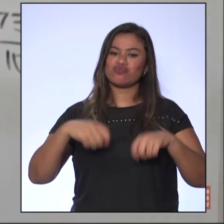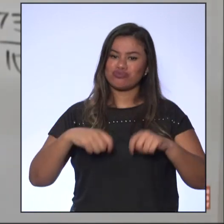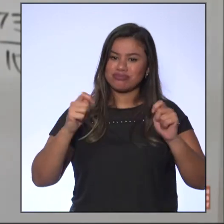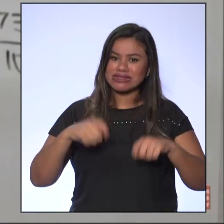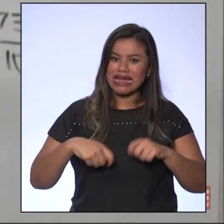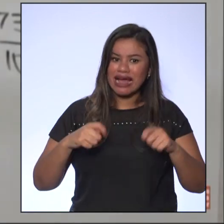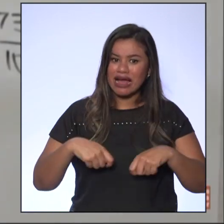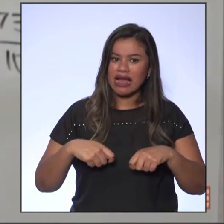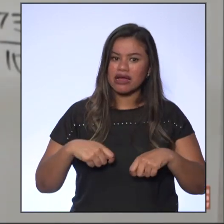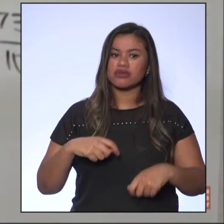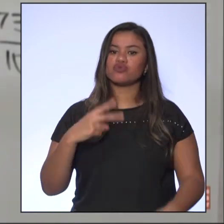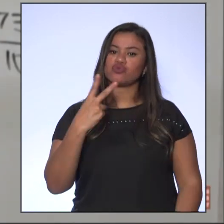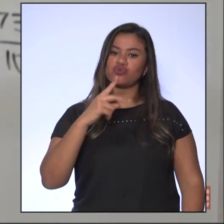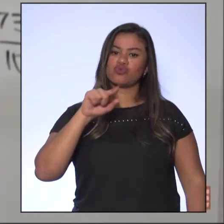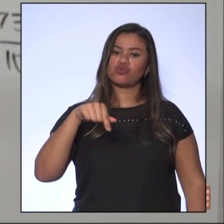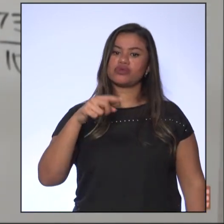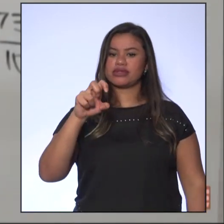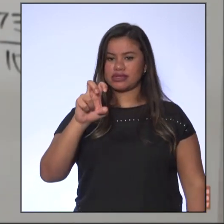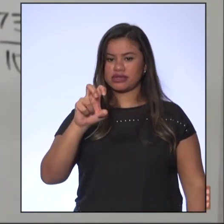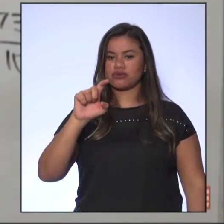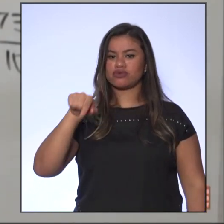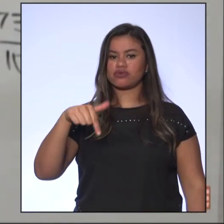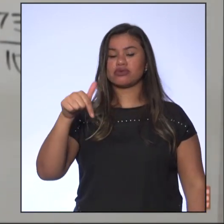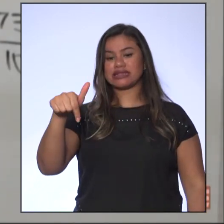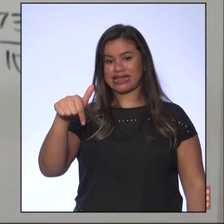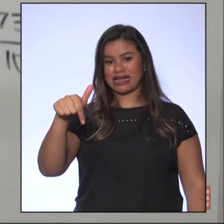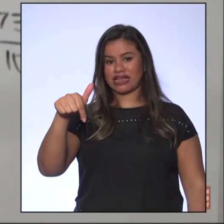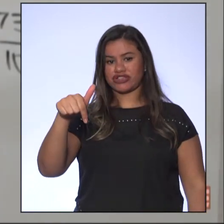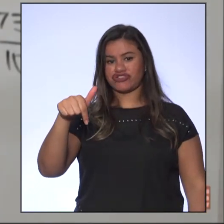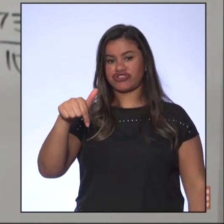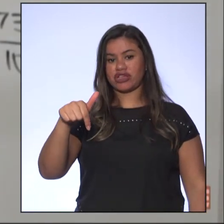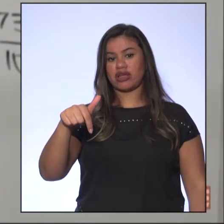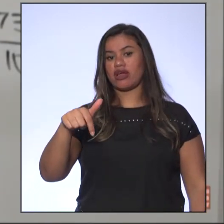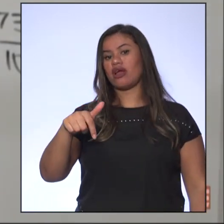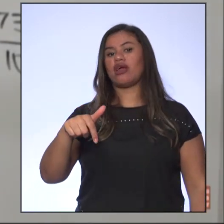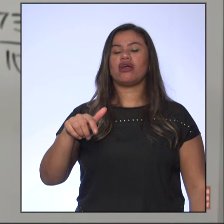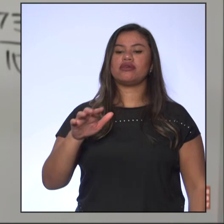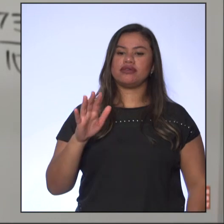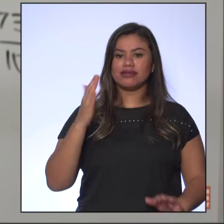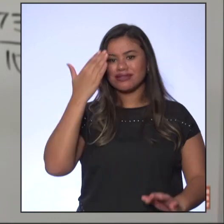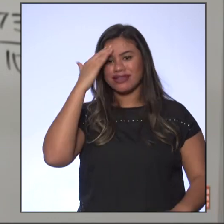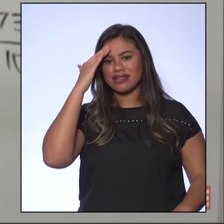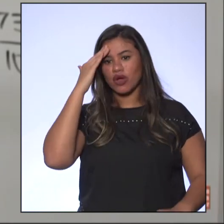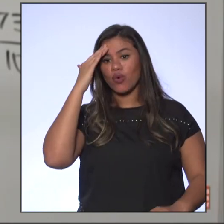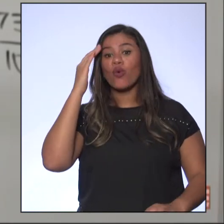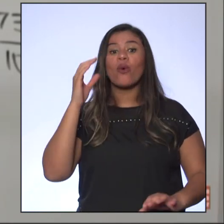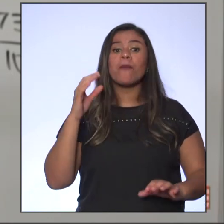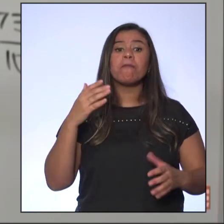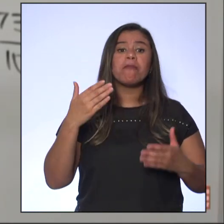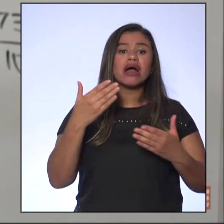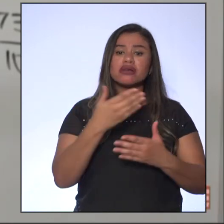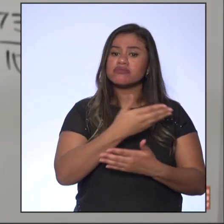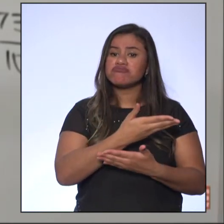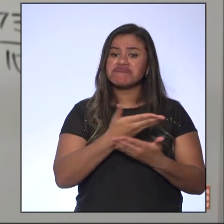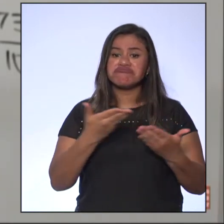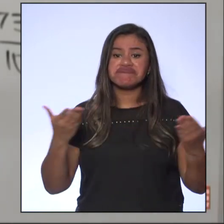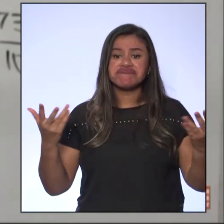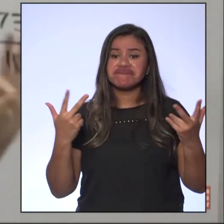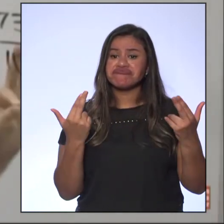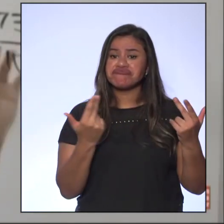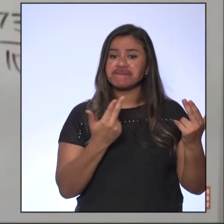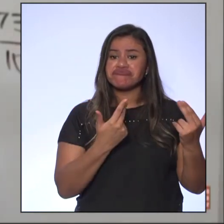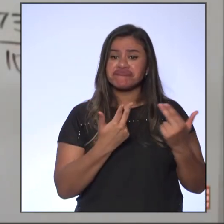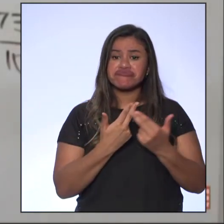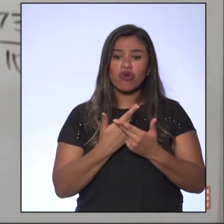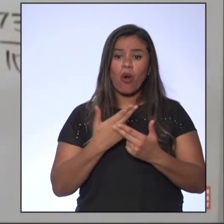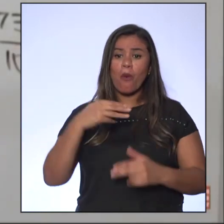é 2, 5 e 7. Então, mas nesse caso, que era assim, ninguém se destaca. Tá? Se ninguém se destaca, não